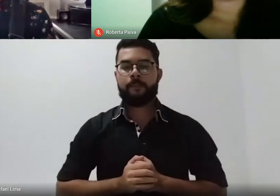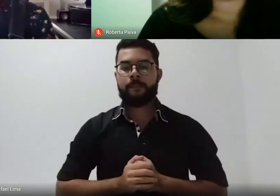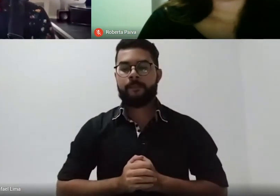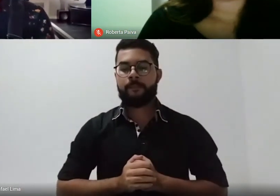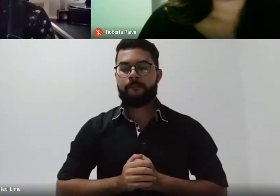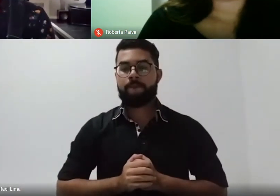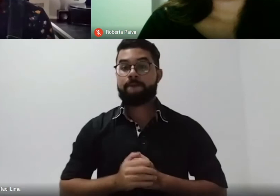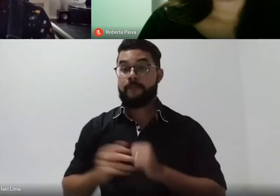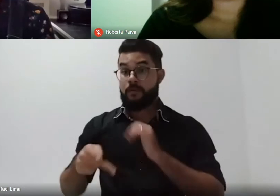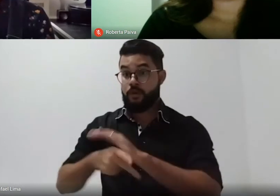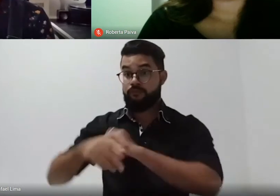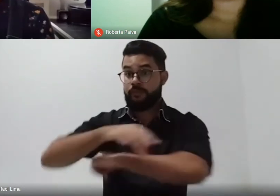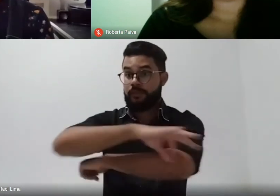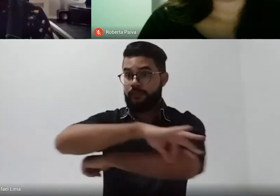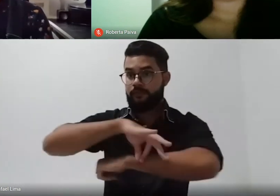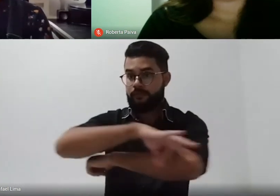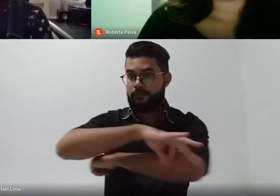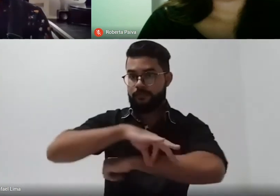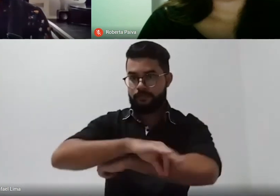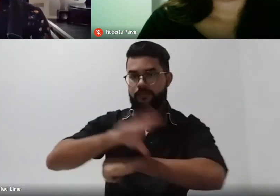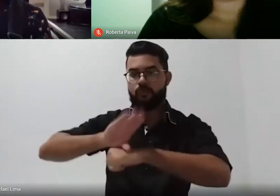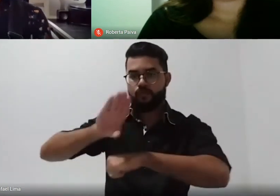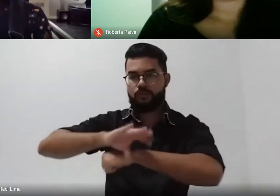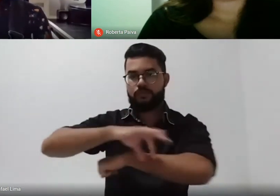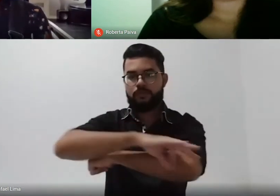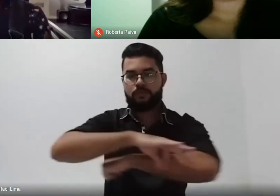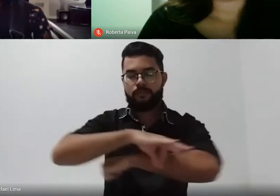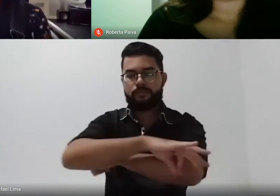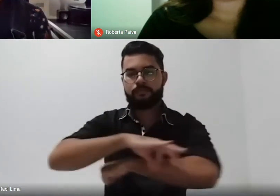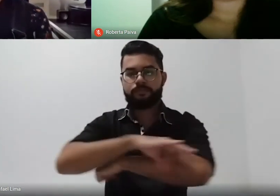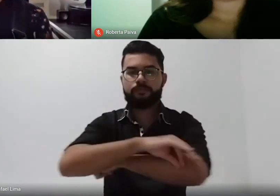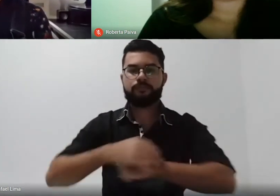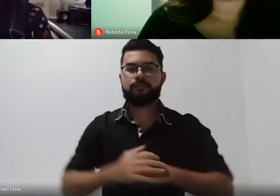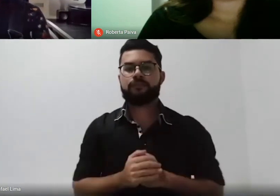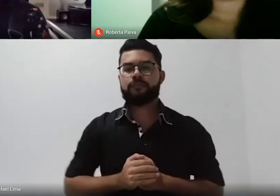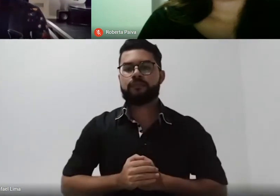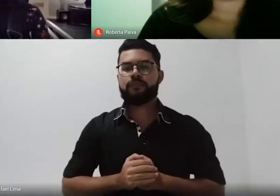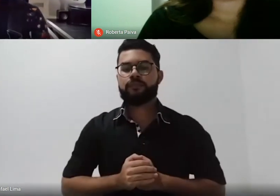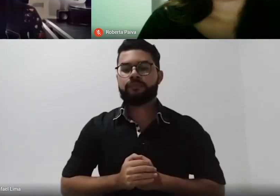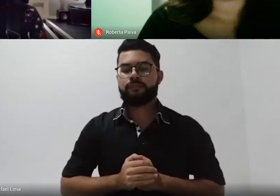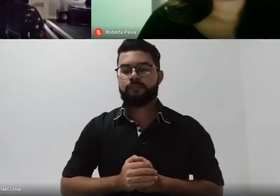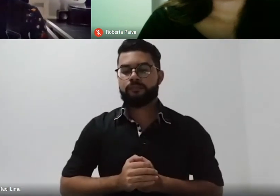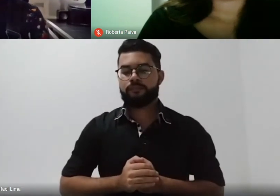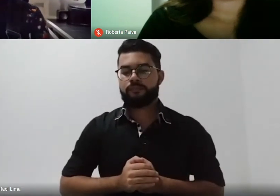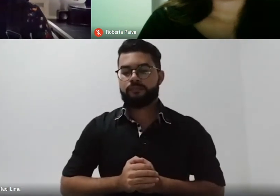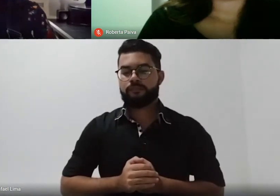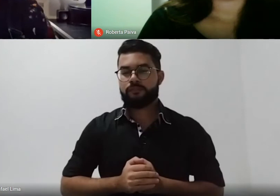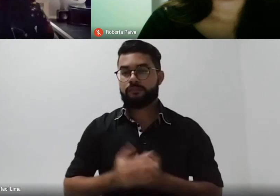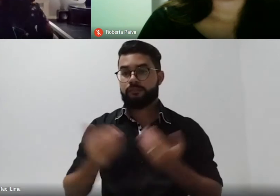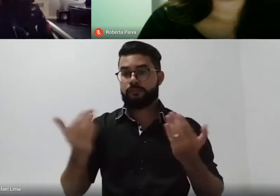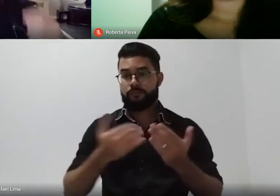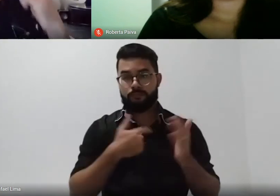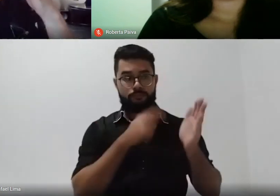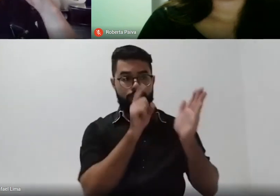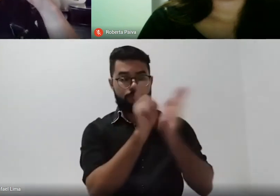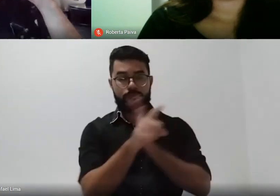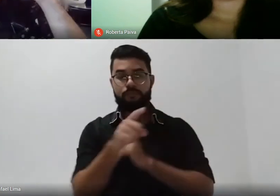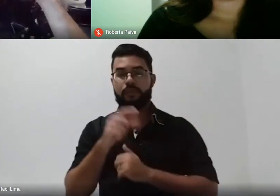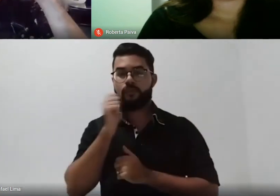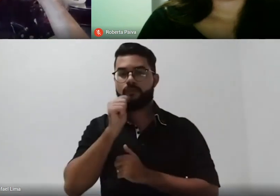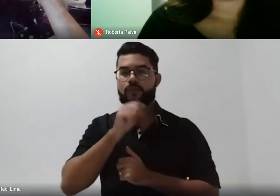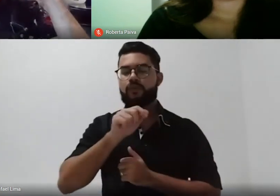edificações, né? De edificações, do curso de edificações. Isso. E aí eu venho com a pergunta de Juliana Sá, para